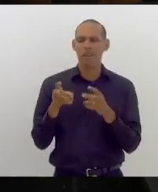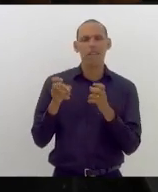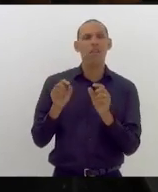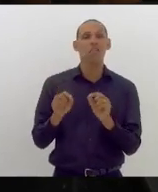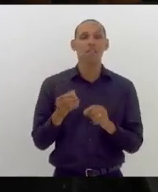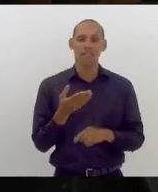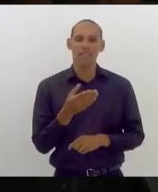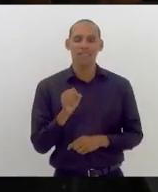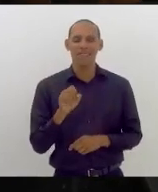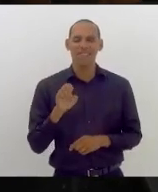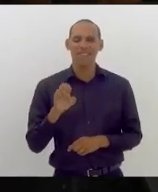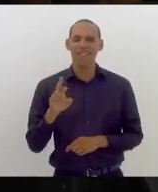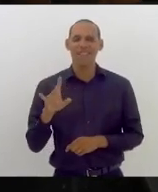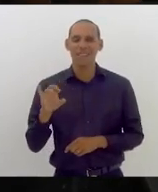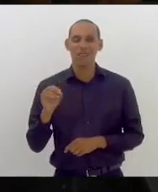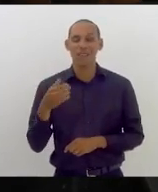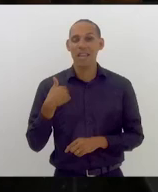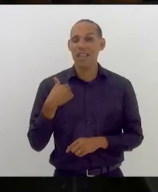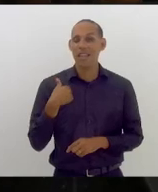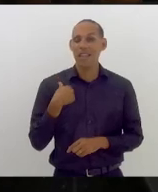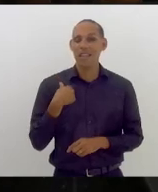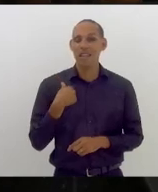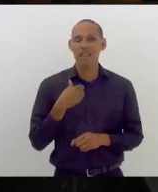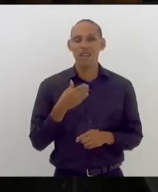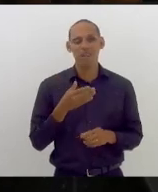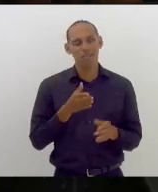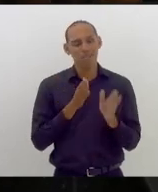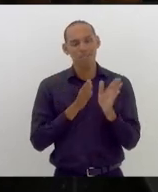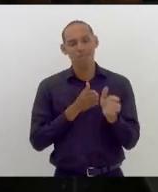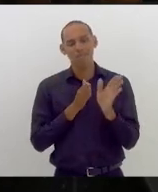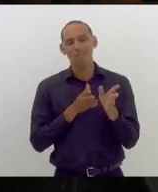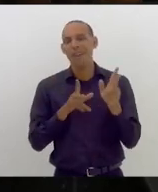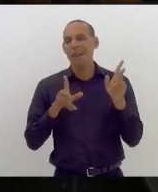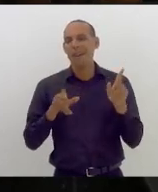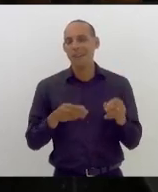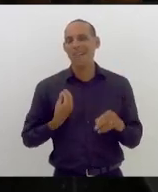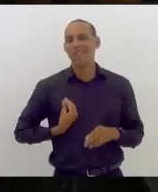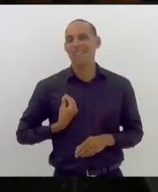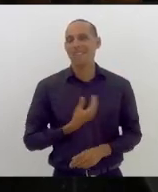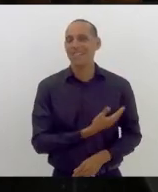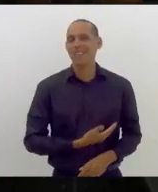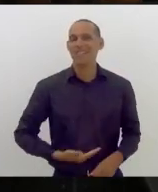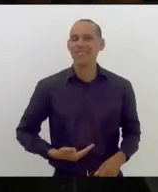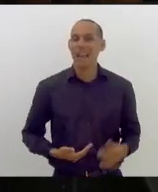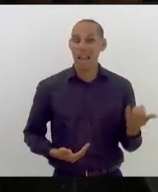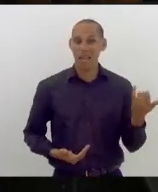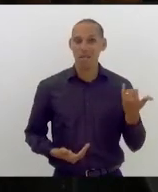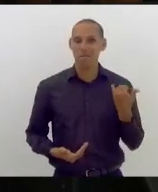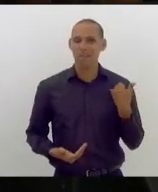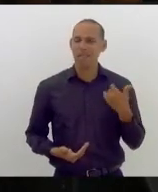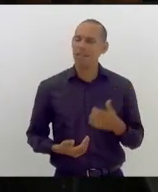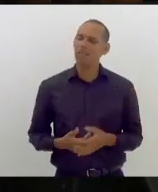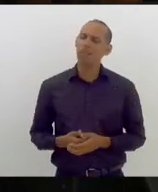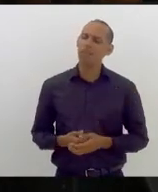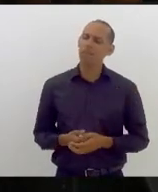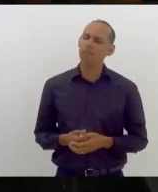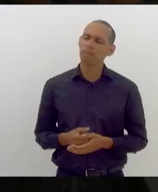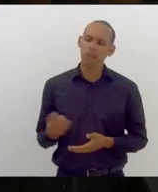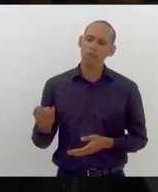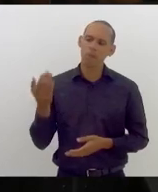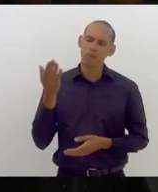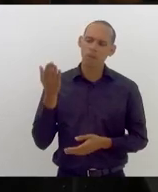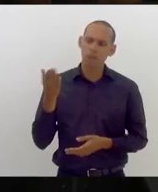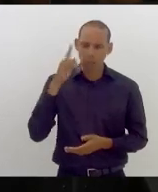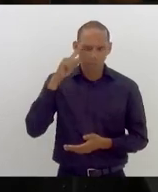Sérgio, que eu estava meio que enveredando para esse negócio da vida pública, Marcelo. Aí ele falou, olha, é importante você